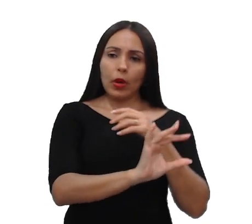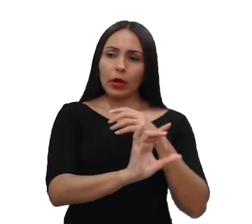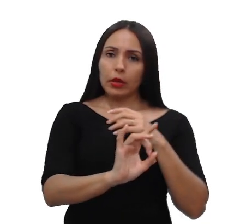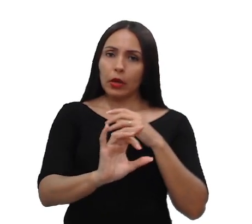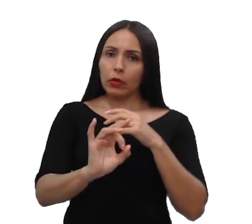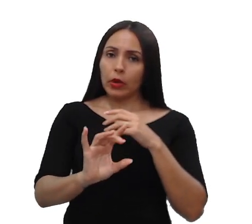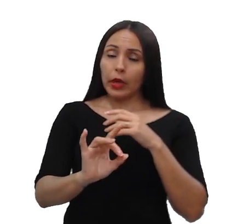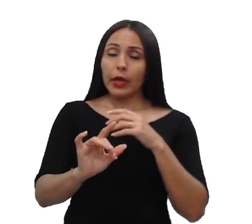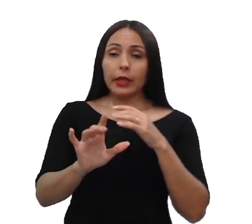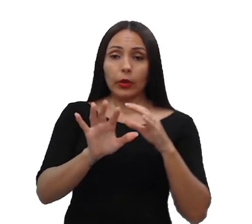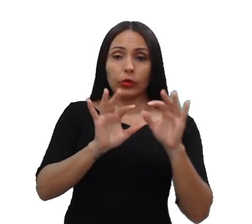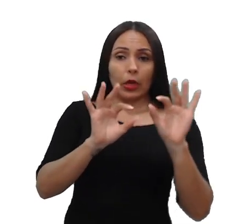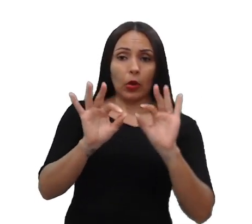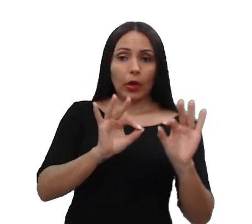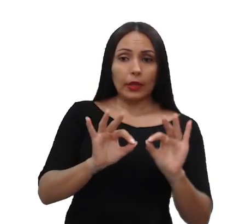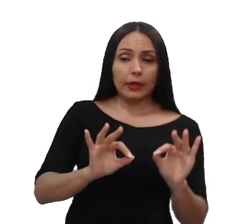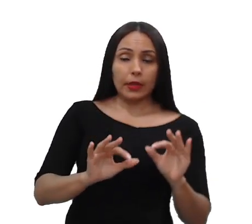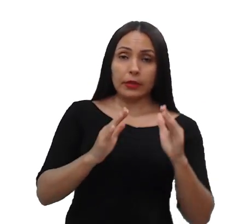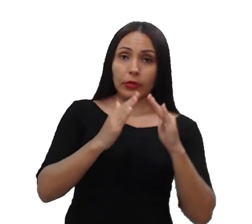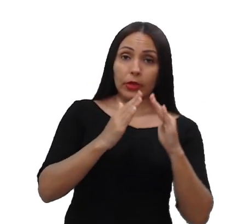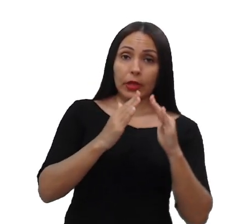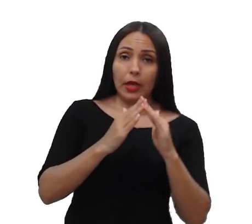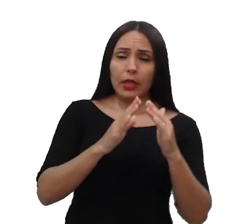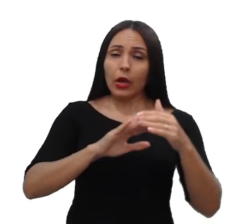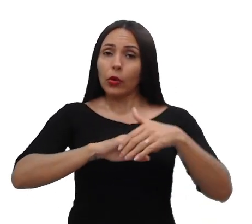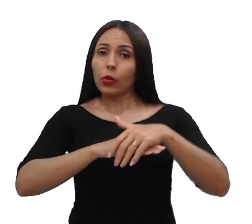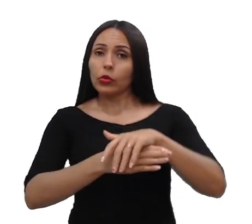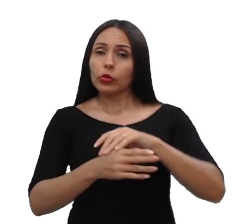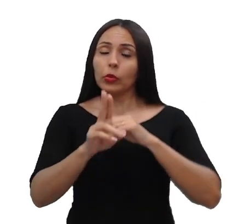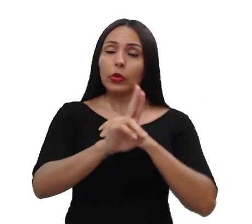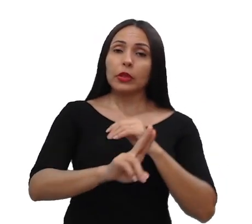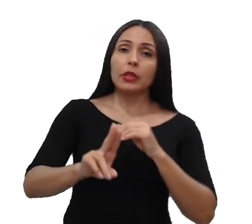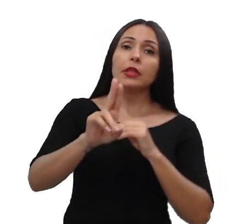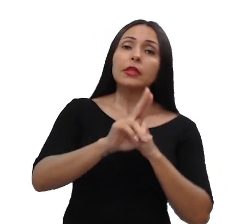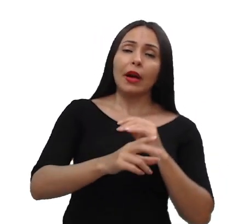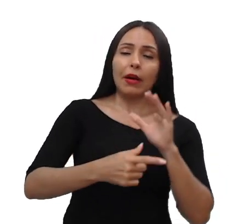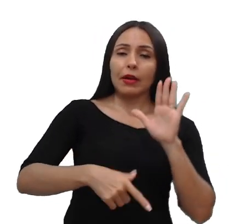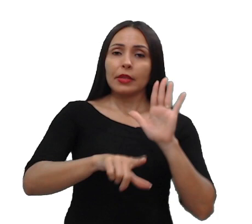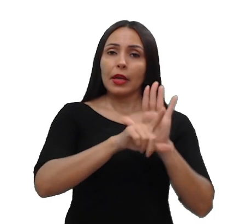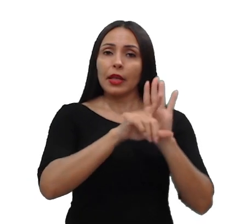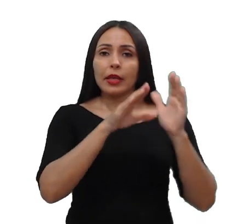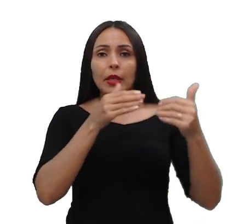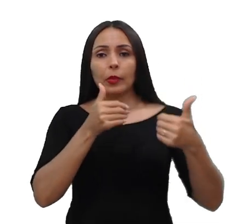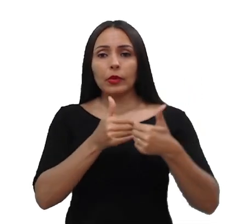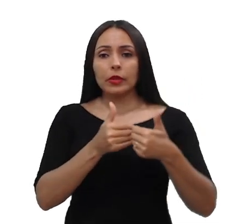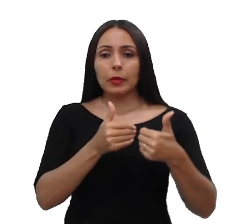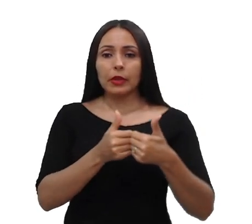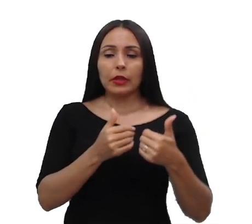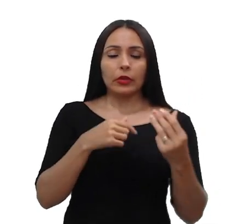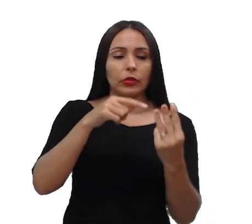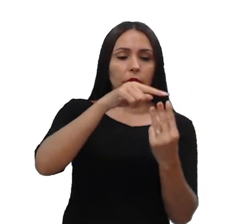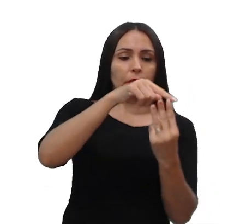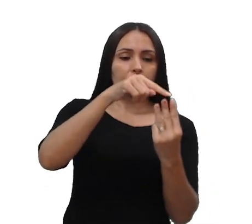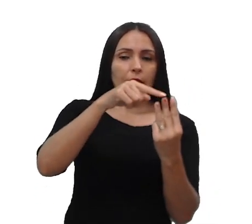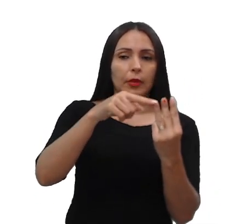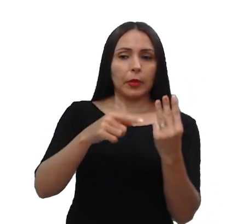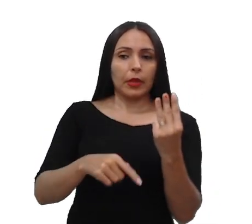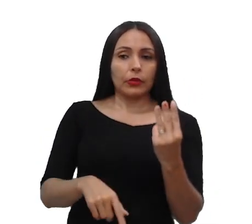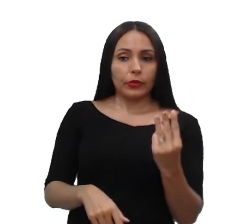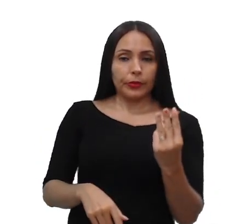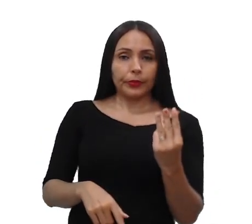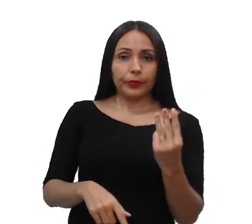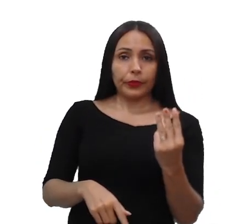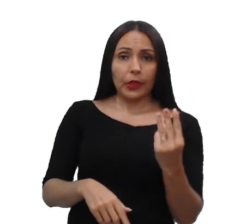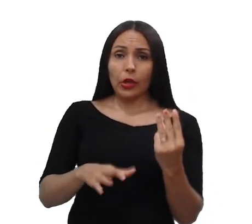na decoração, a gente costuma utilizar essa lei da proximidade na regra dos 3 elementos. Não sei se vocês